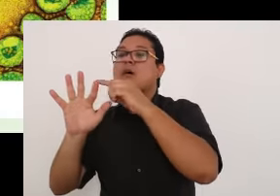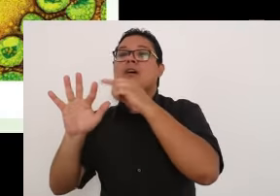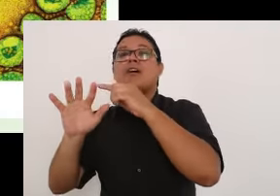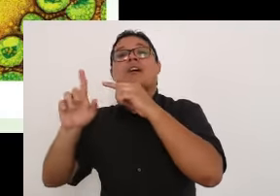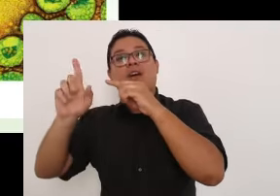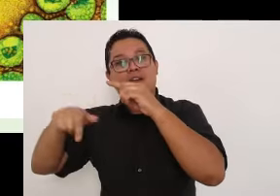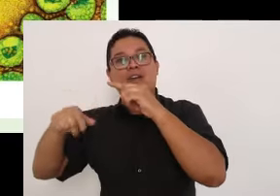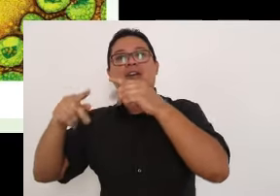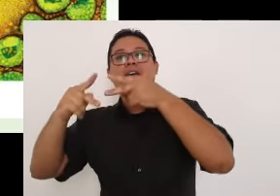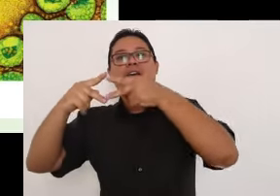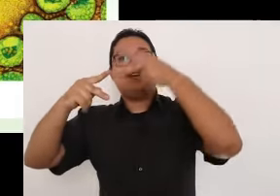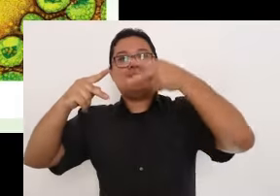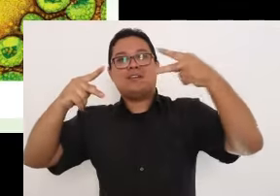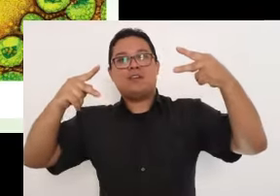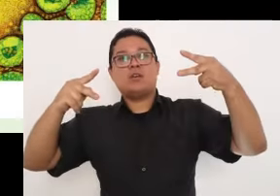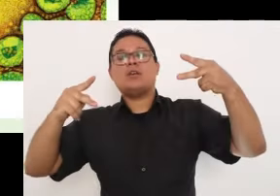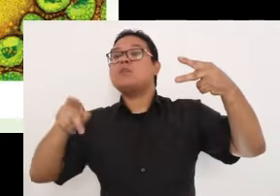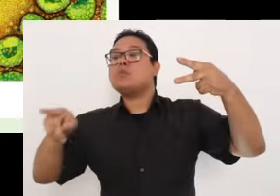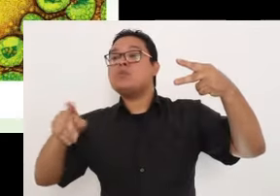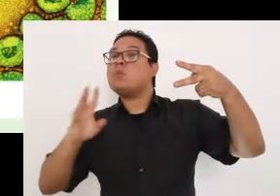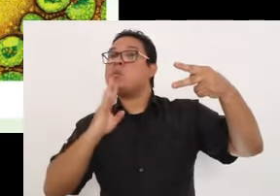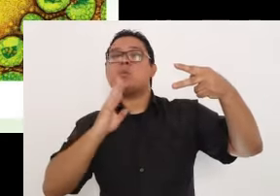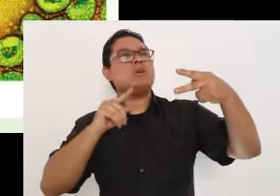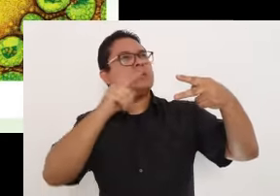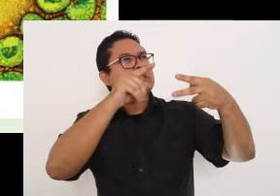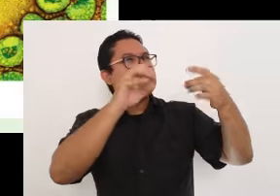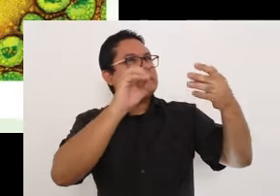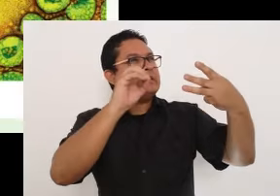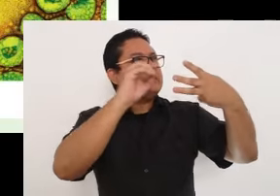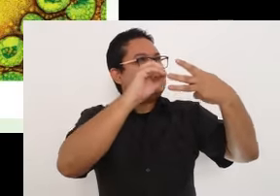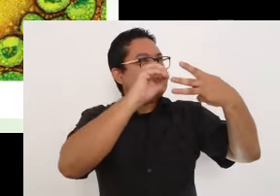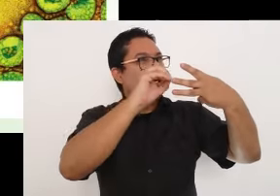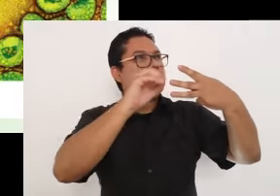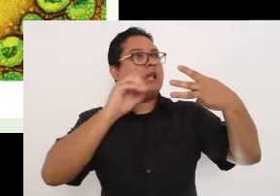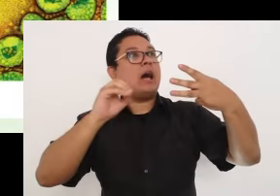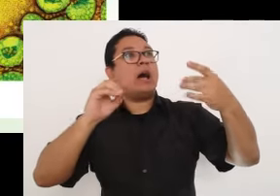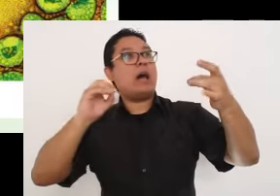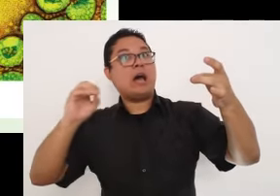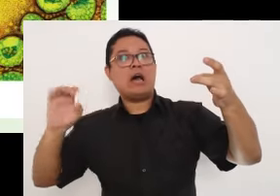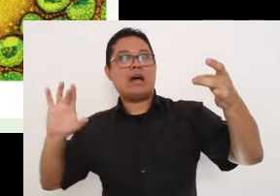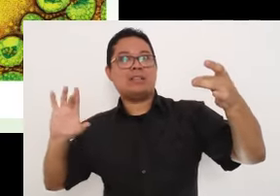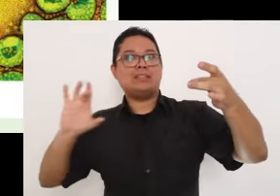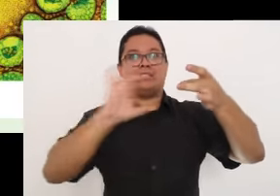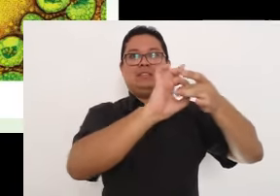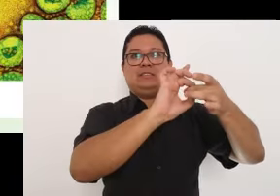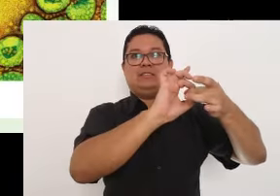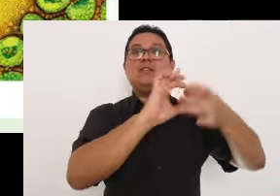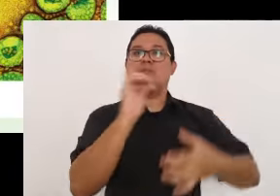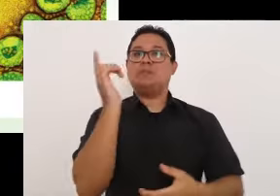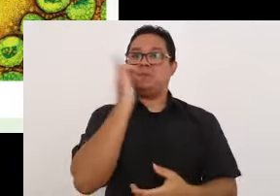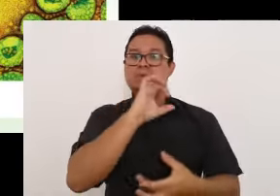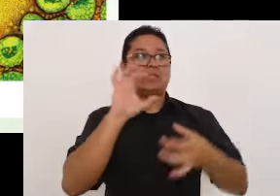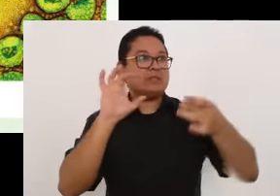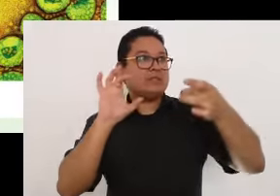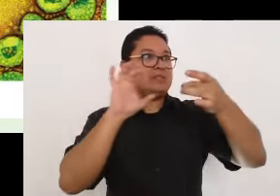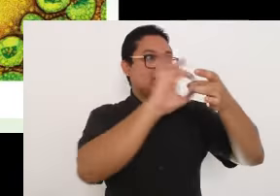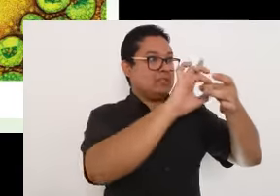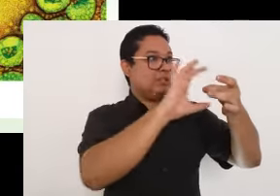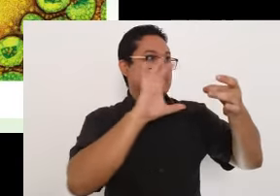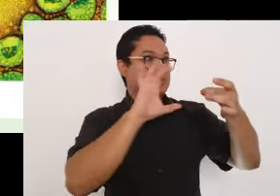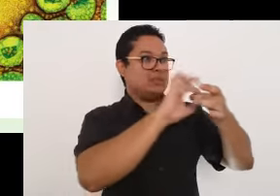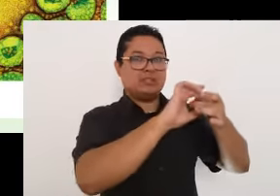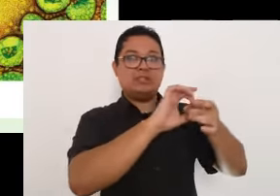fora que vai reconhecer outra célula, né? Perdão, ele não é uma célula, reconhecer uma